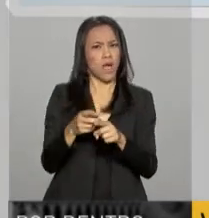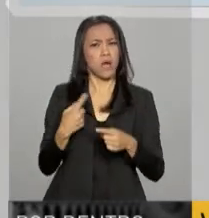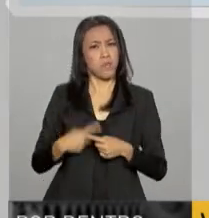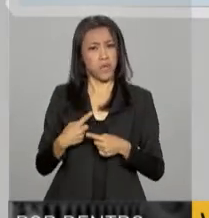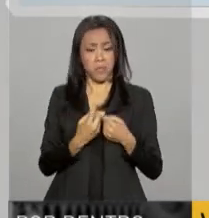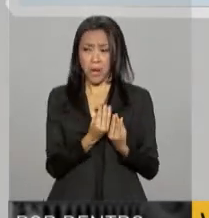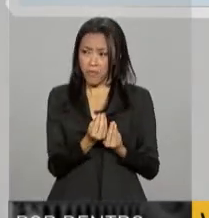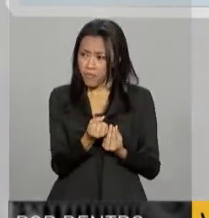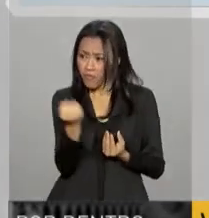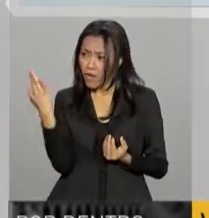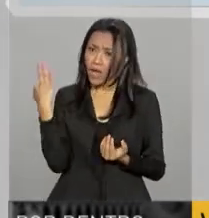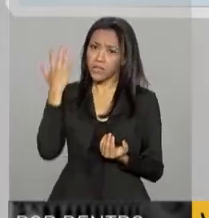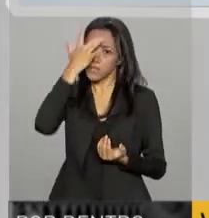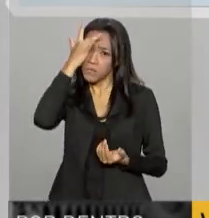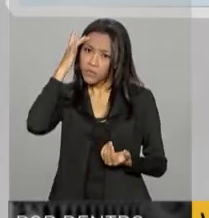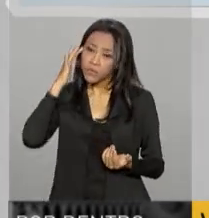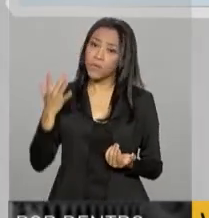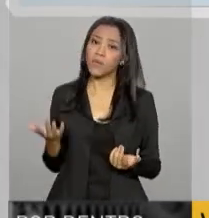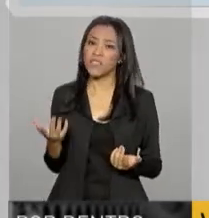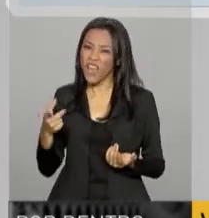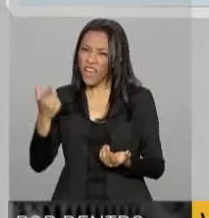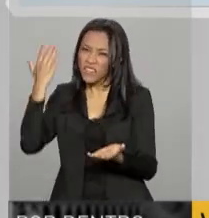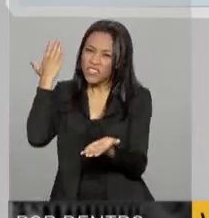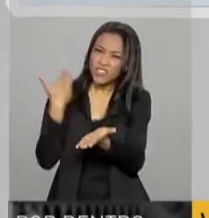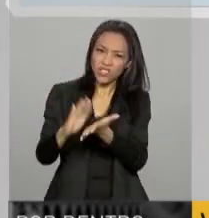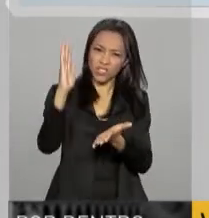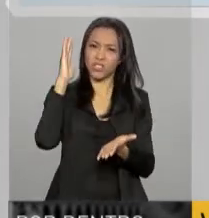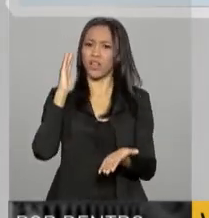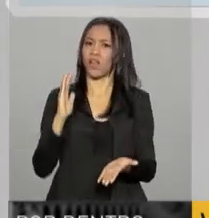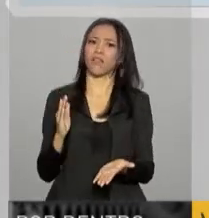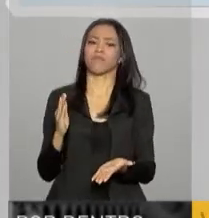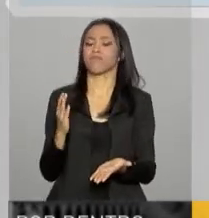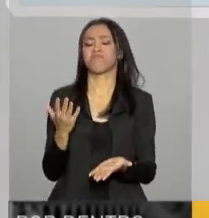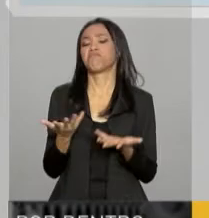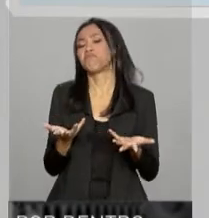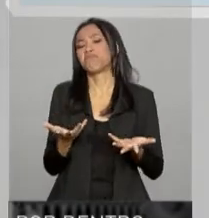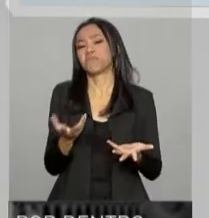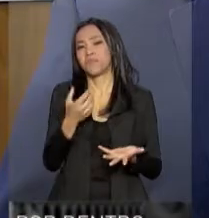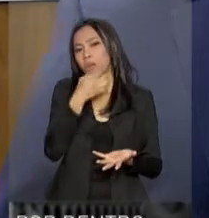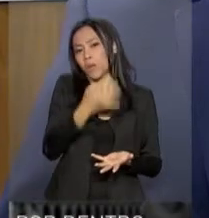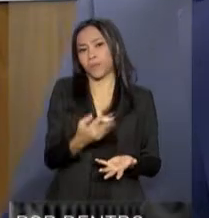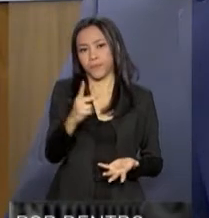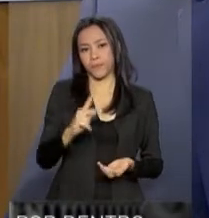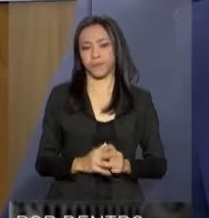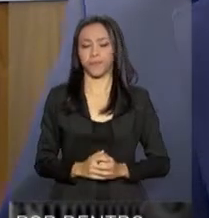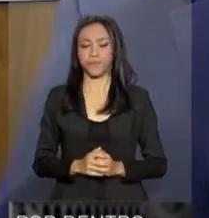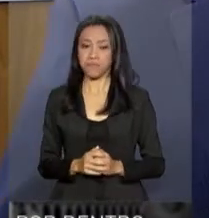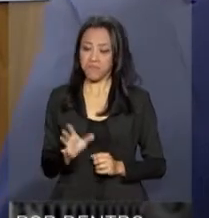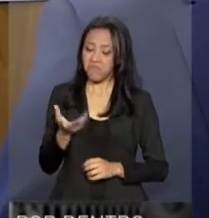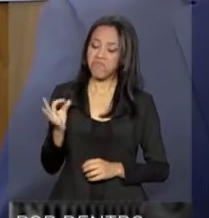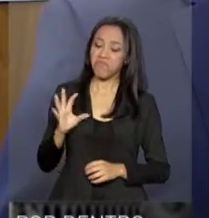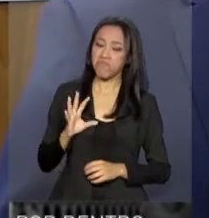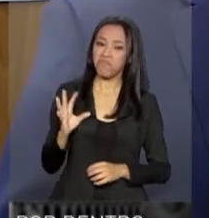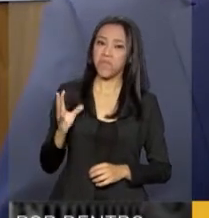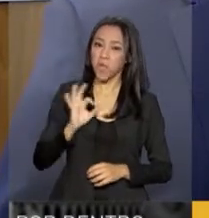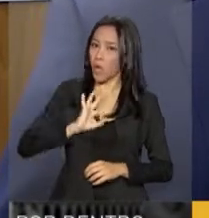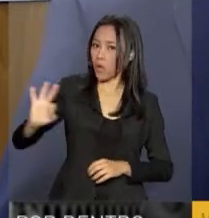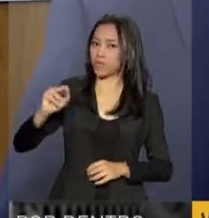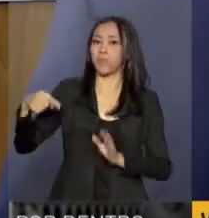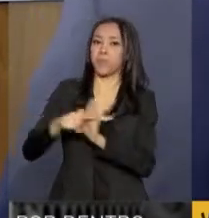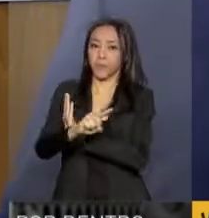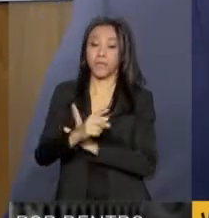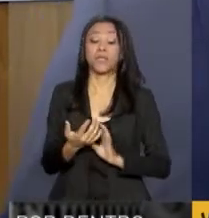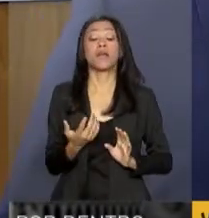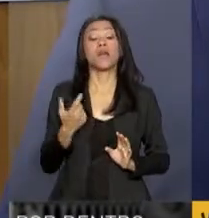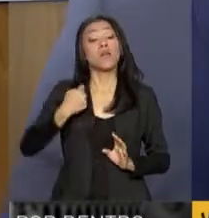seu raciocínio período de varrer elas do mato mapa bem excelente pergunta outro mas temos que levar em